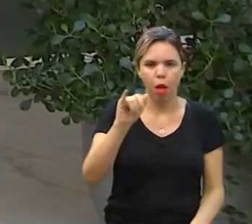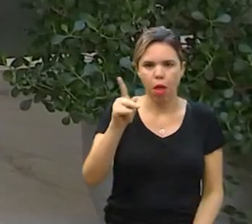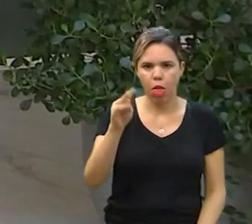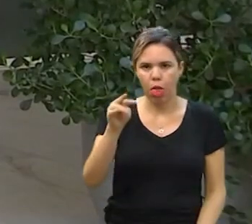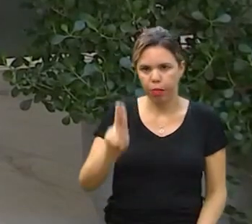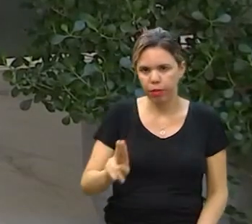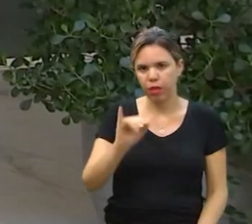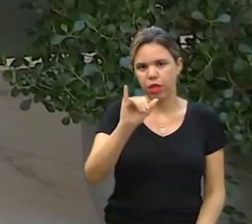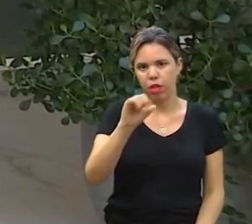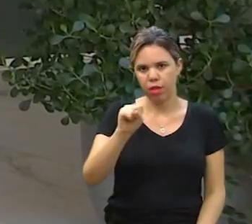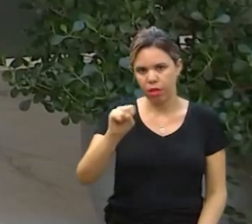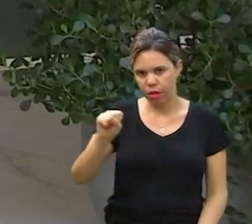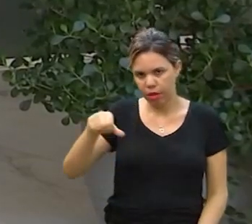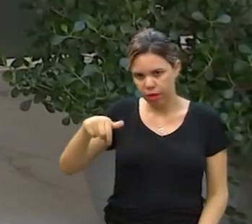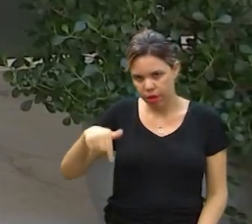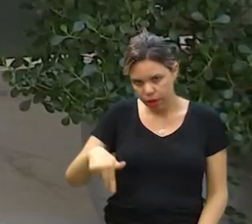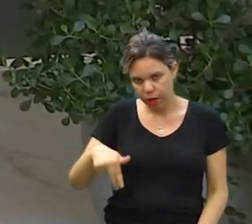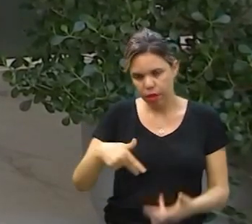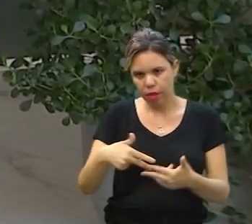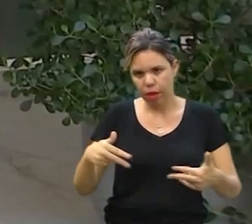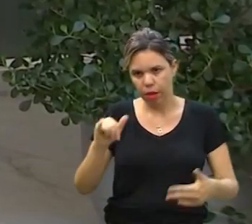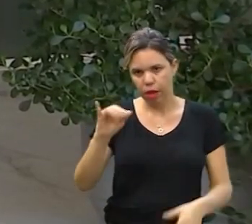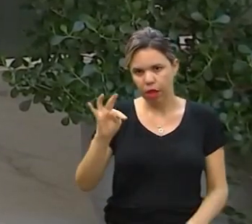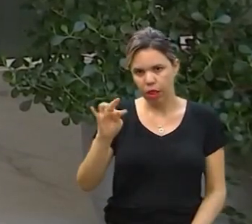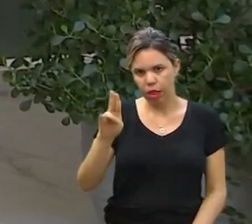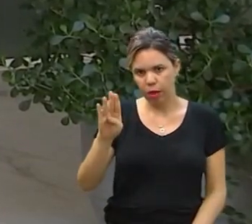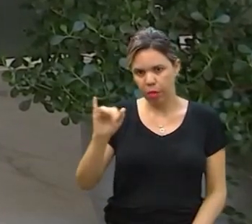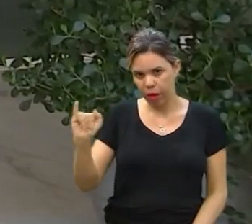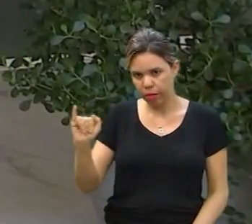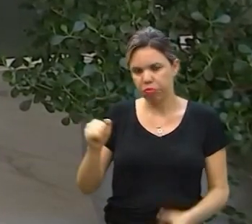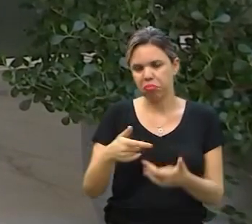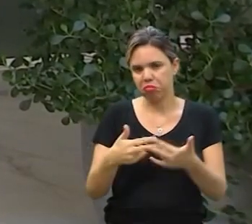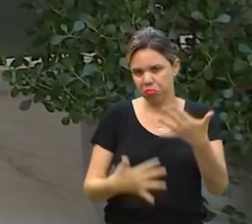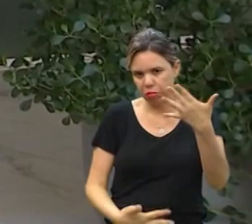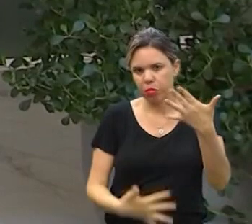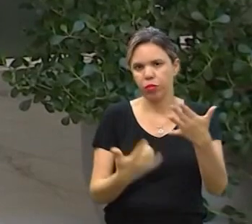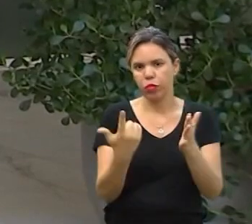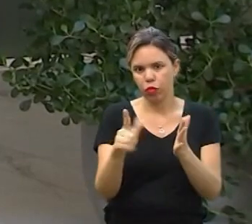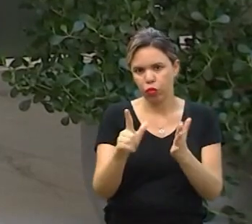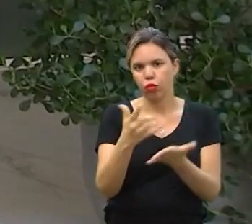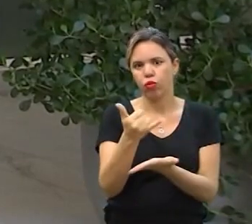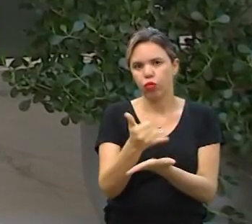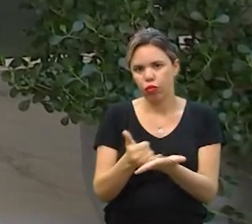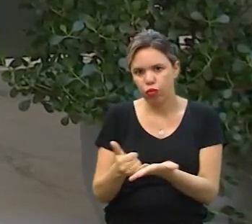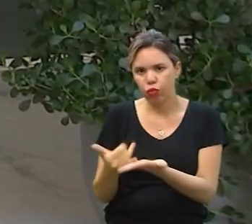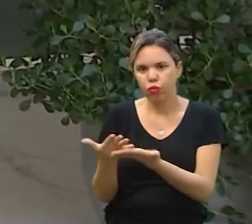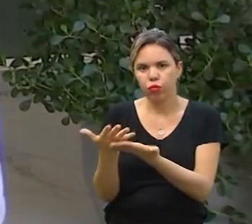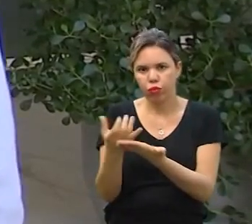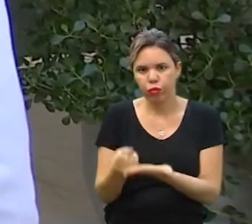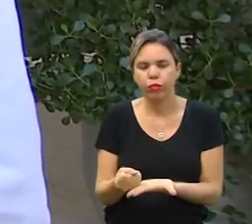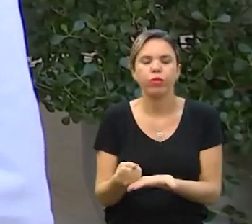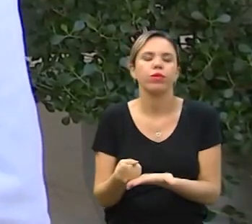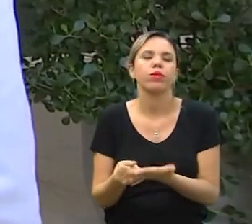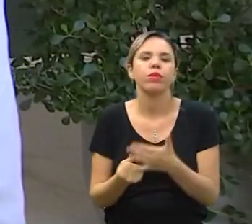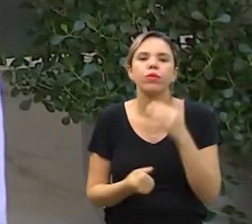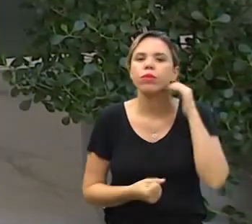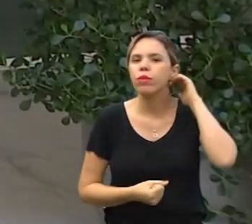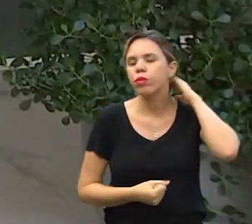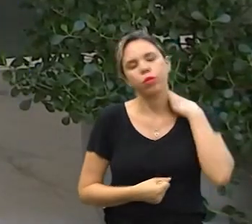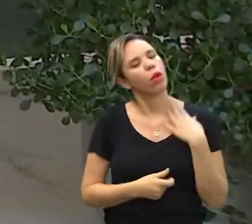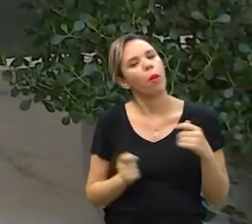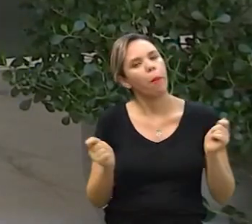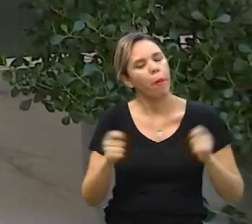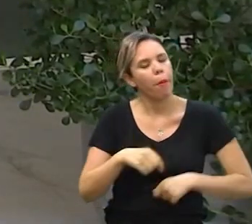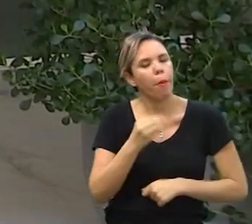IPTU, ISSQN, ITBI, entre outros tributos, com